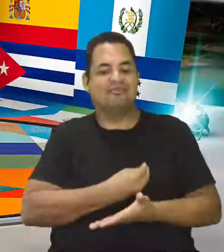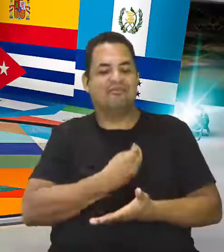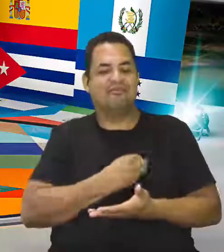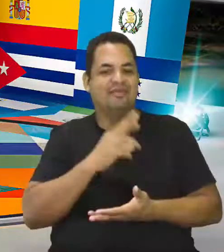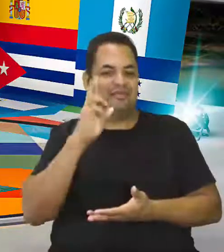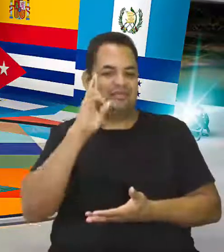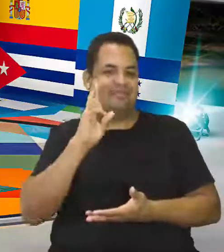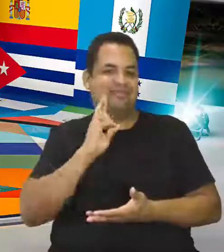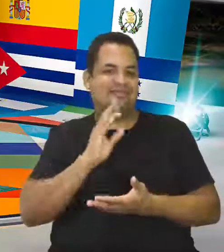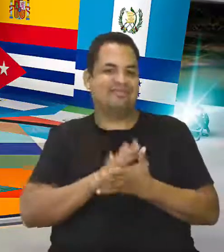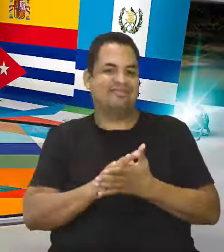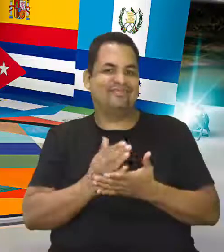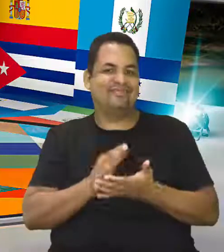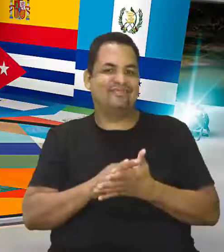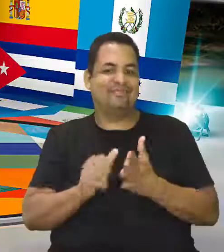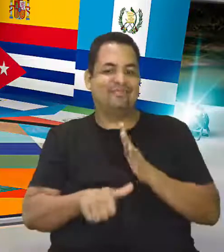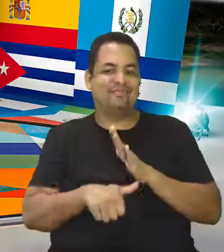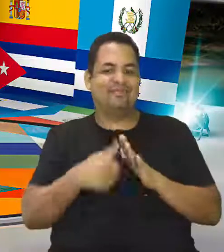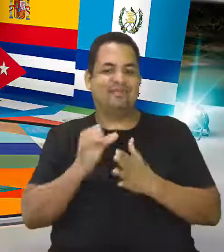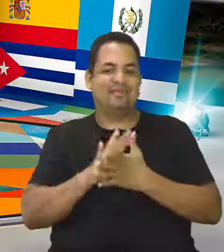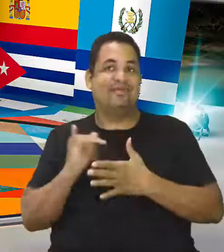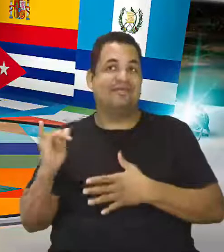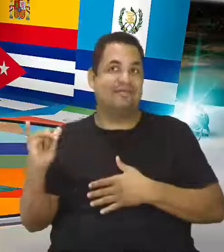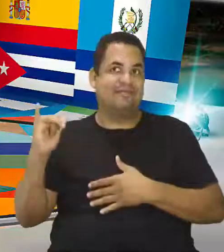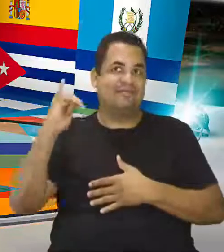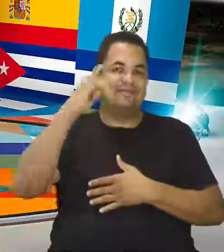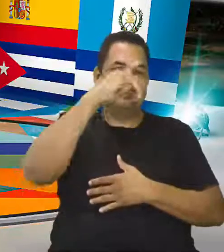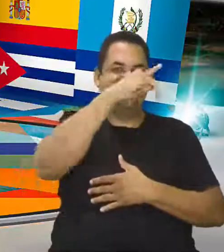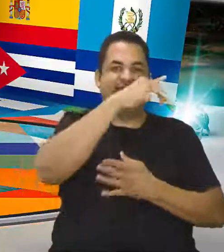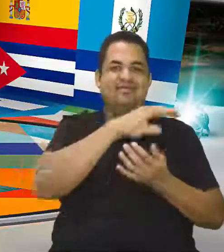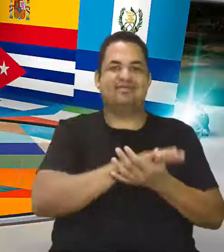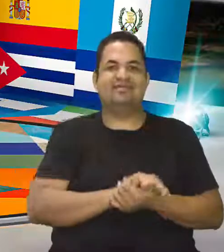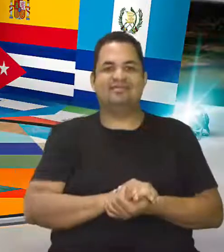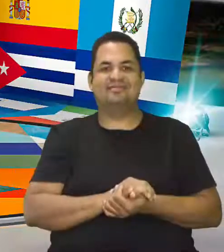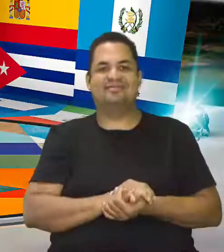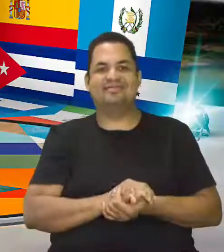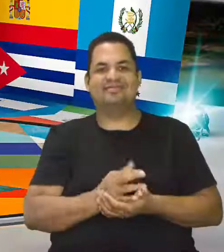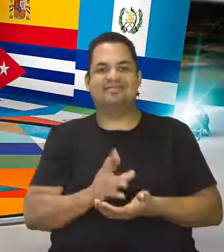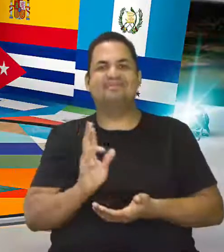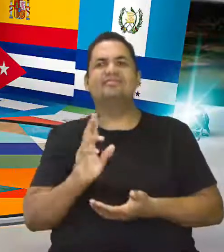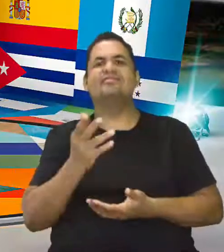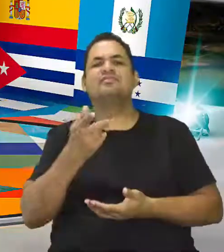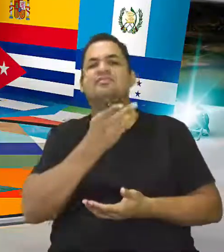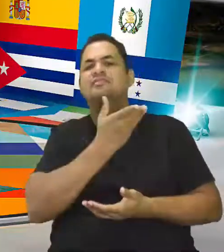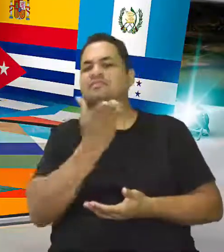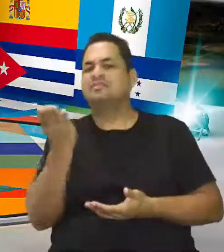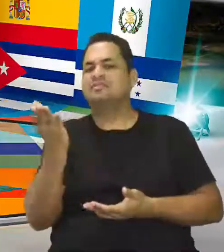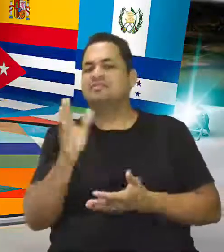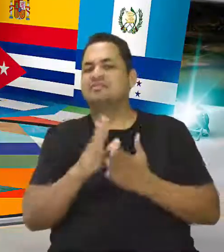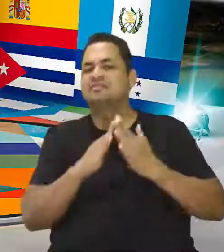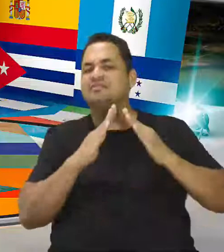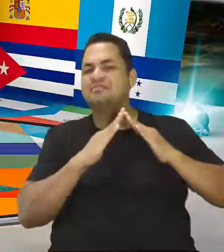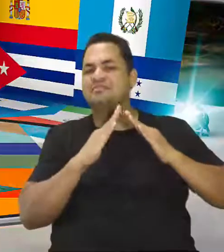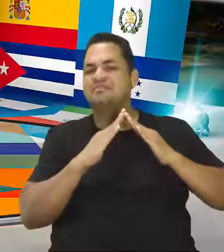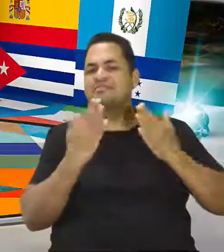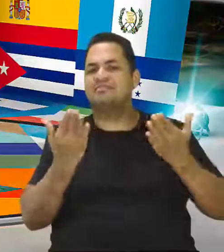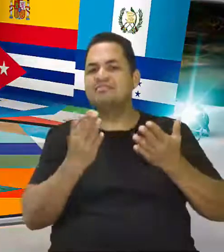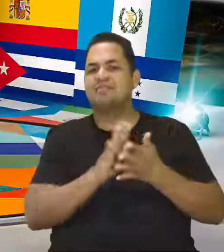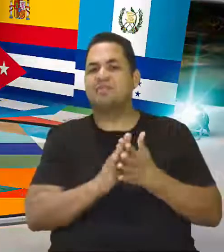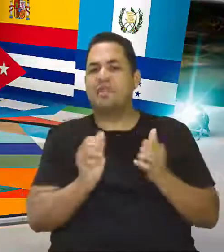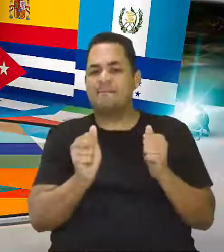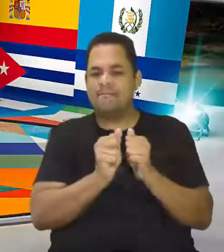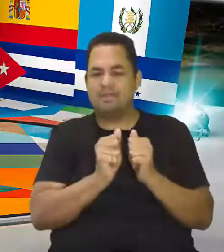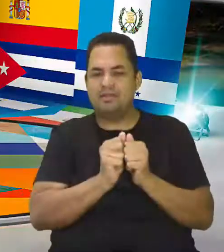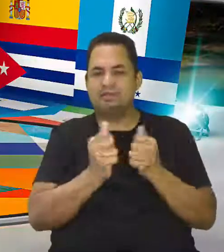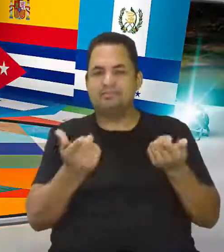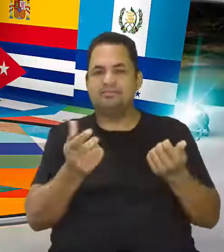internacional para a Bolívia. Né? Quantos de vocês aí não são vizinhos da nossa Bolívia? Isso. Eu sei que tem vários de vocês que